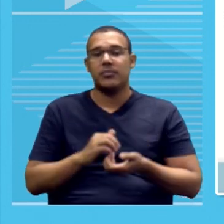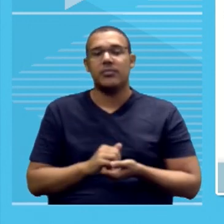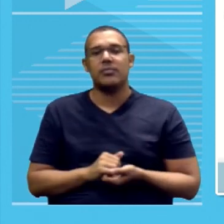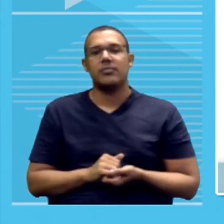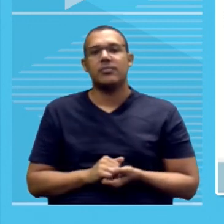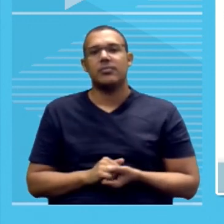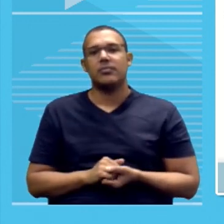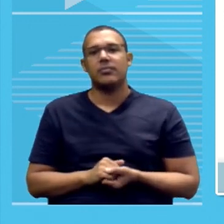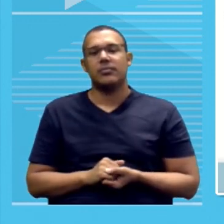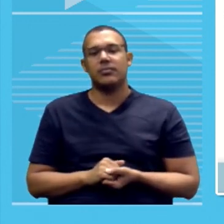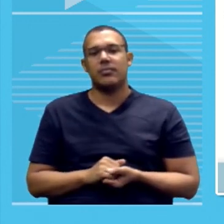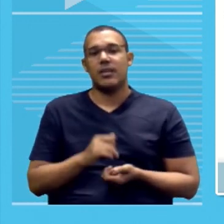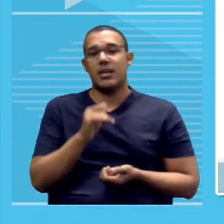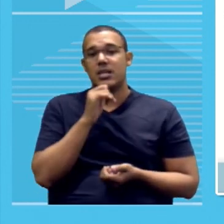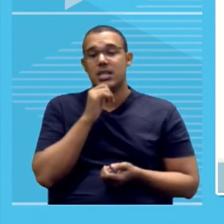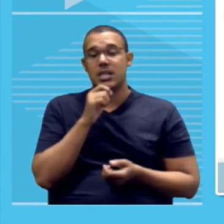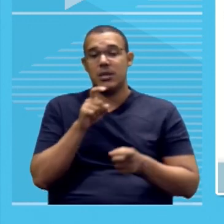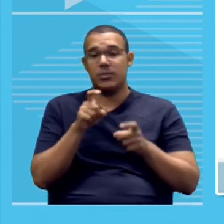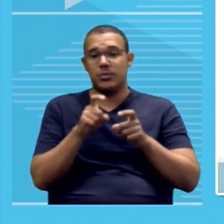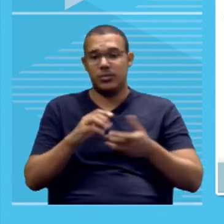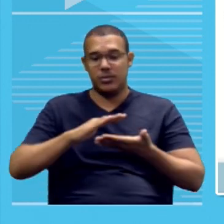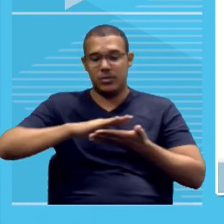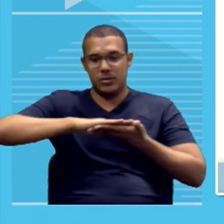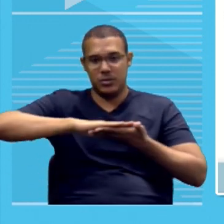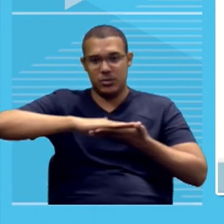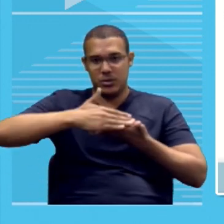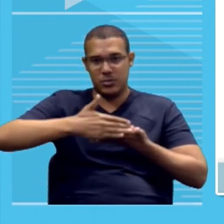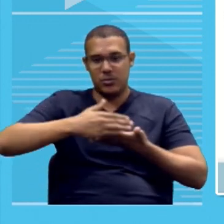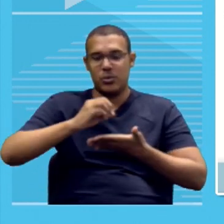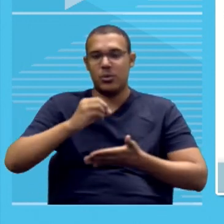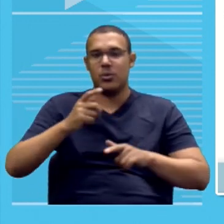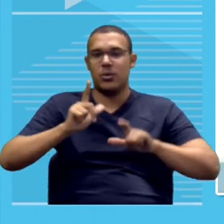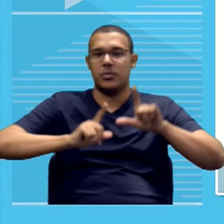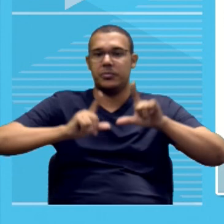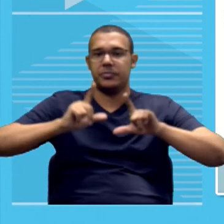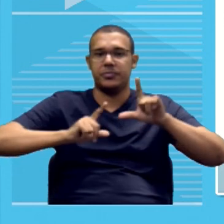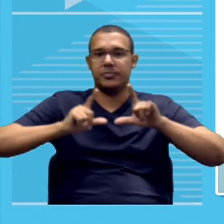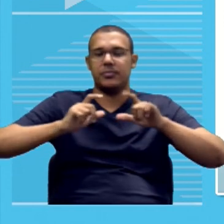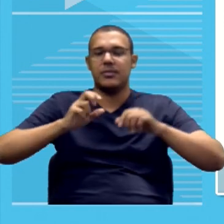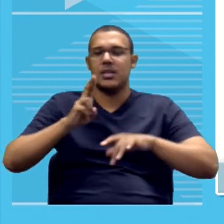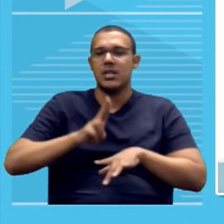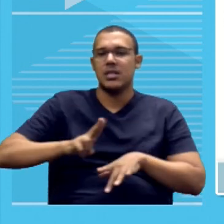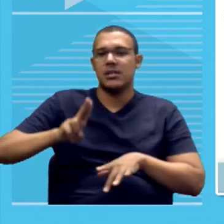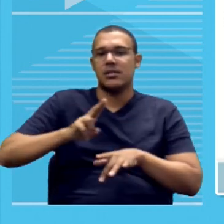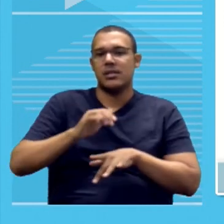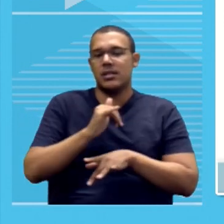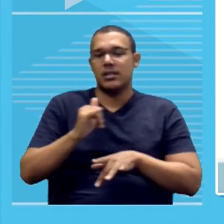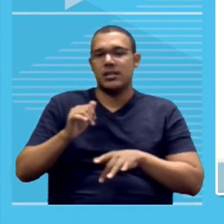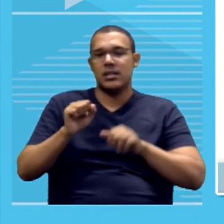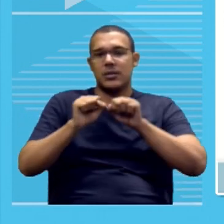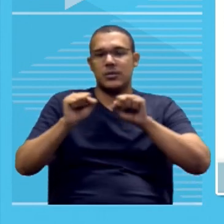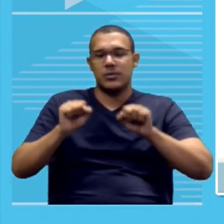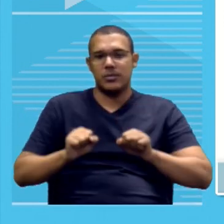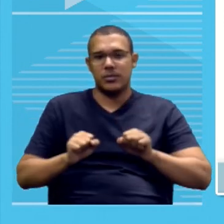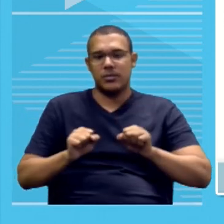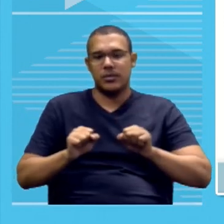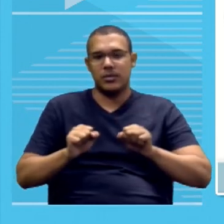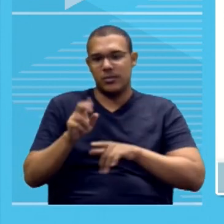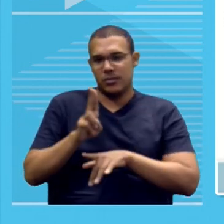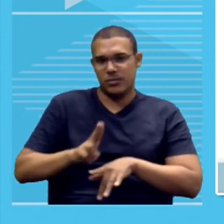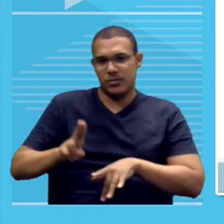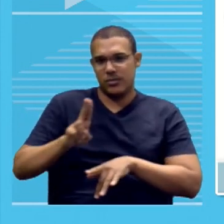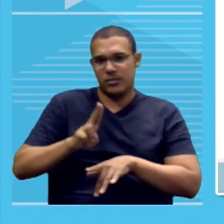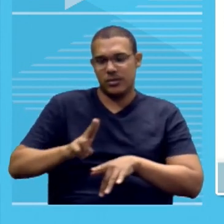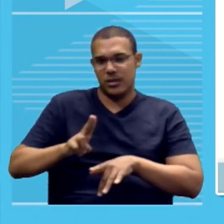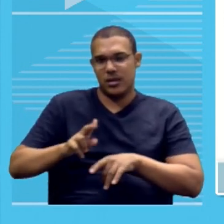pegar, por exemplo, um notebook ou uma TV. Eles vão pegar a energia elétrica do sistema, vão consumir e